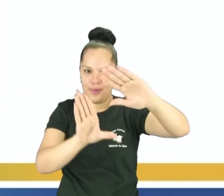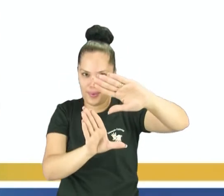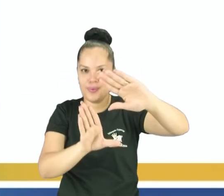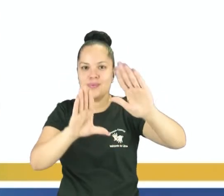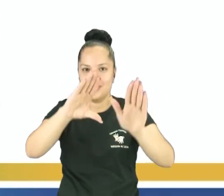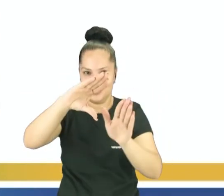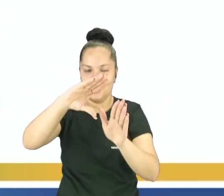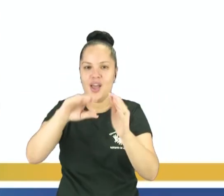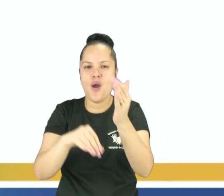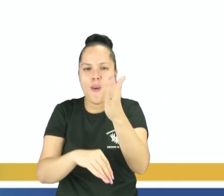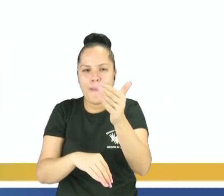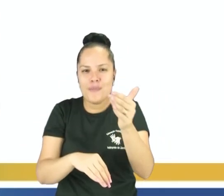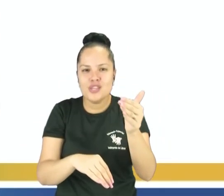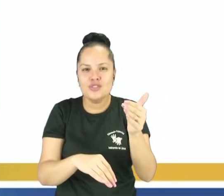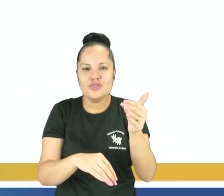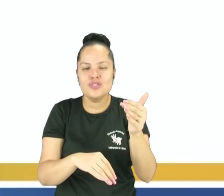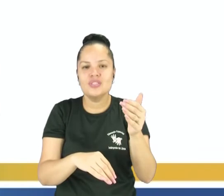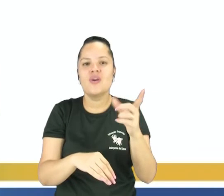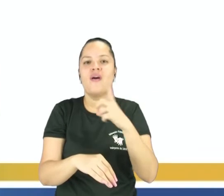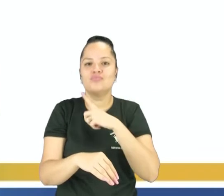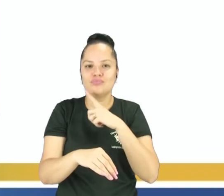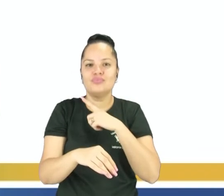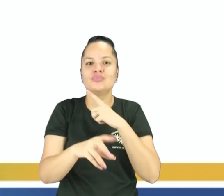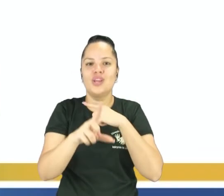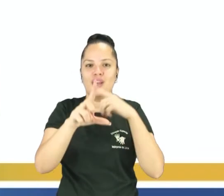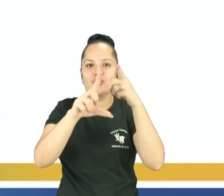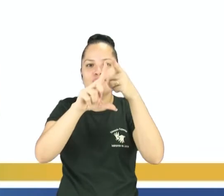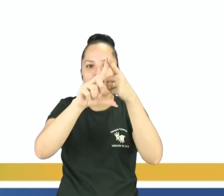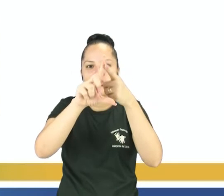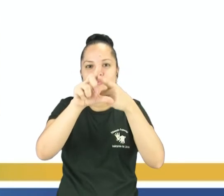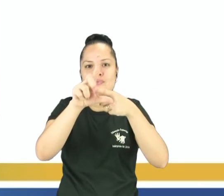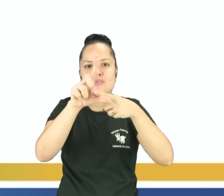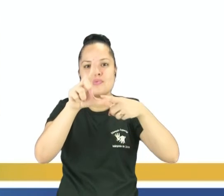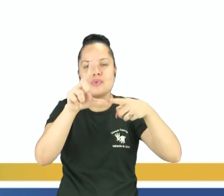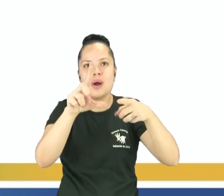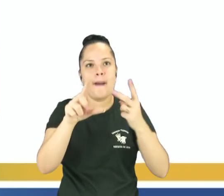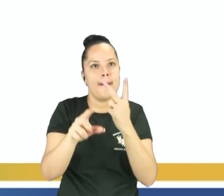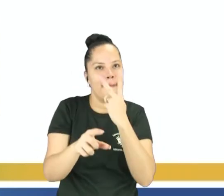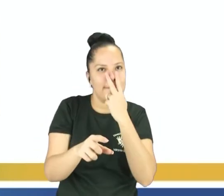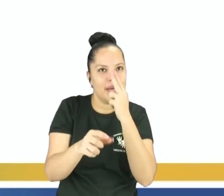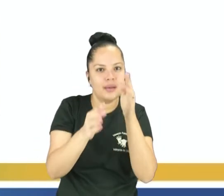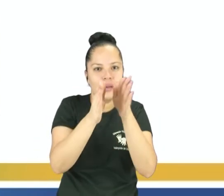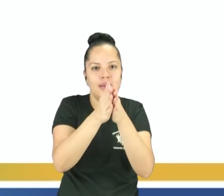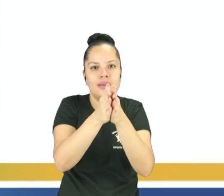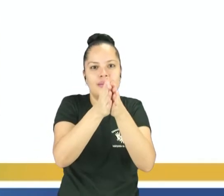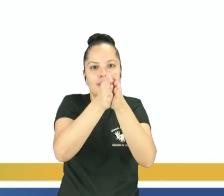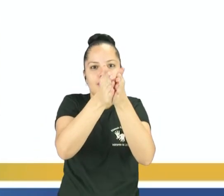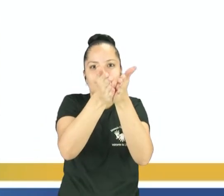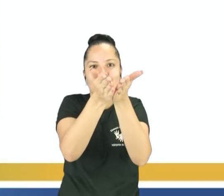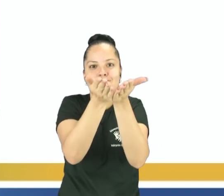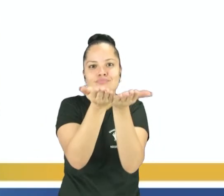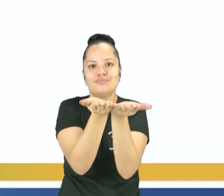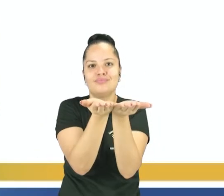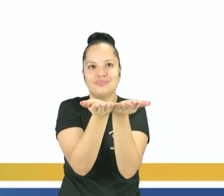Cada peixinho, gente, tem um eixo de simetria, ó. Se você imaginar eu partindo no meio esse peixinho aqui, ó, eu formo